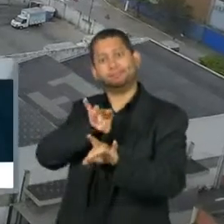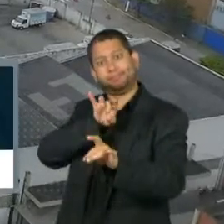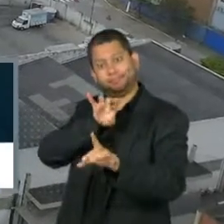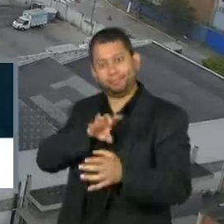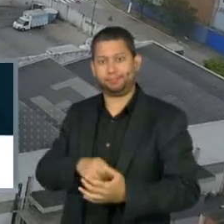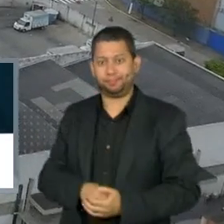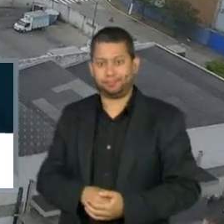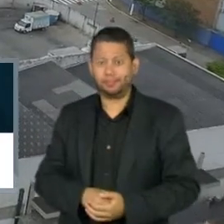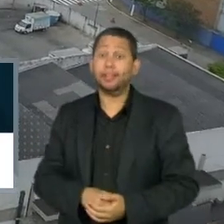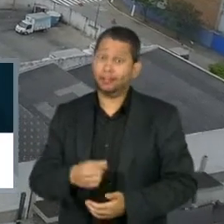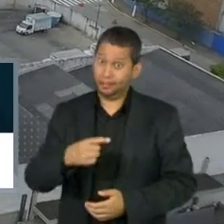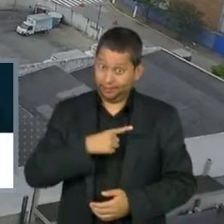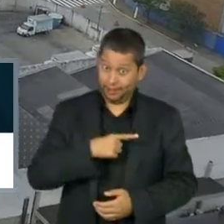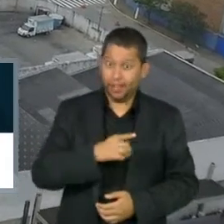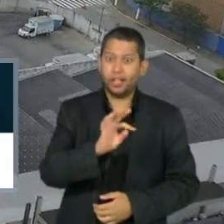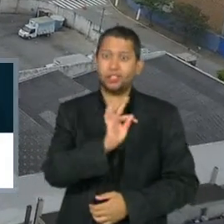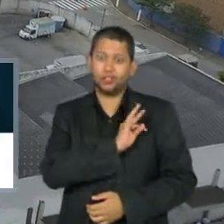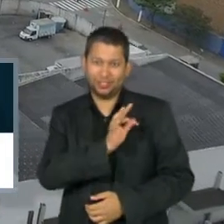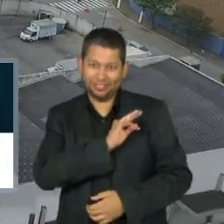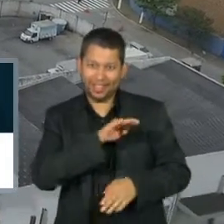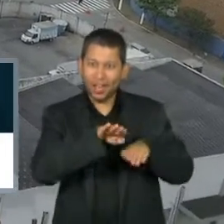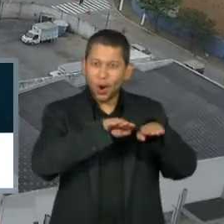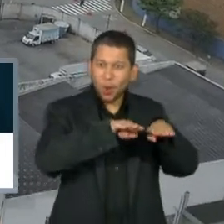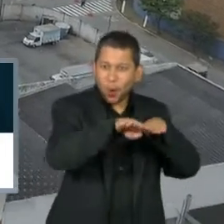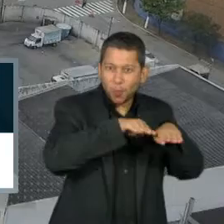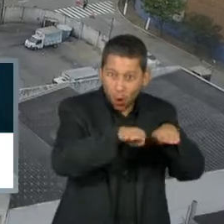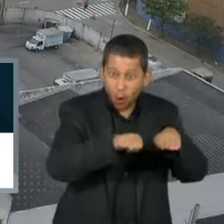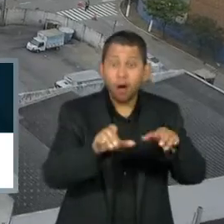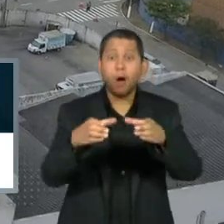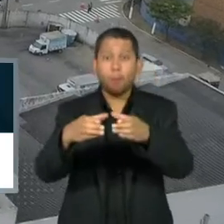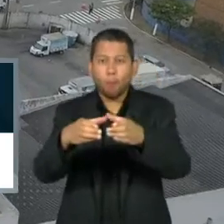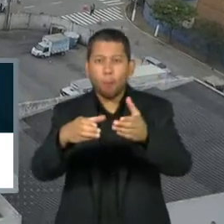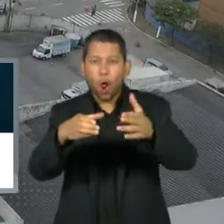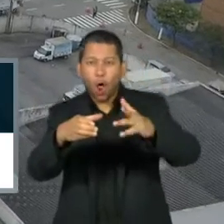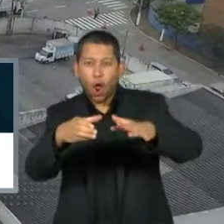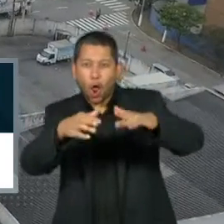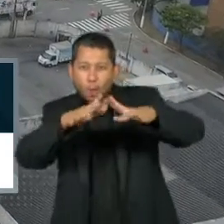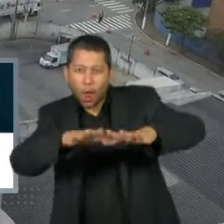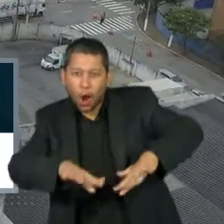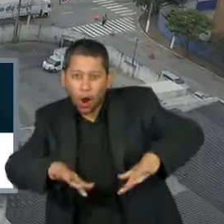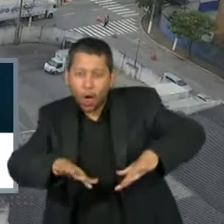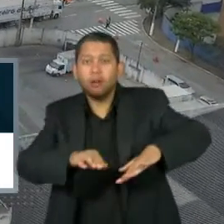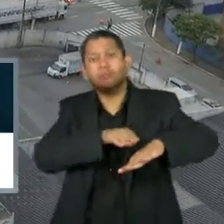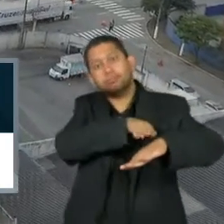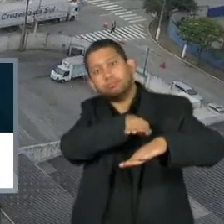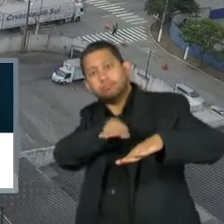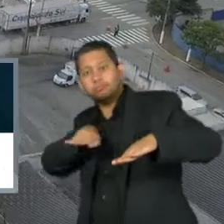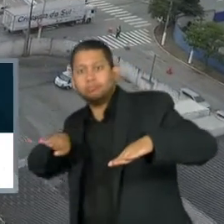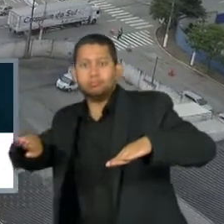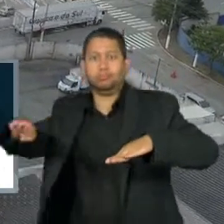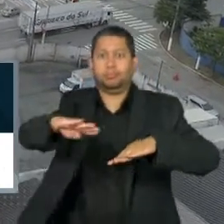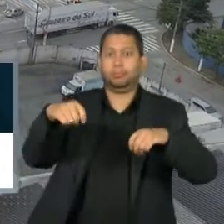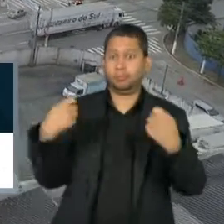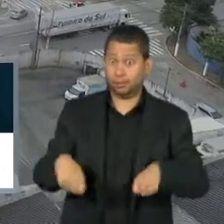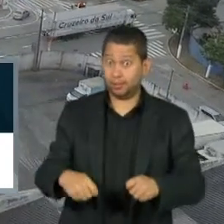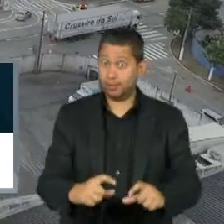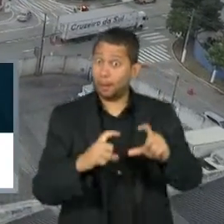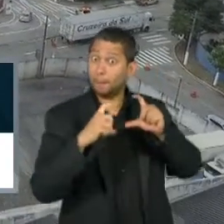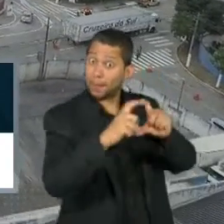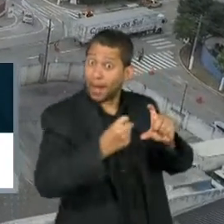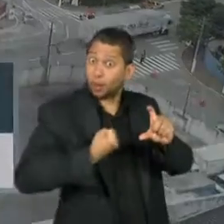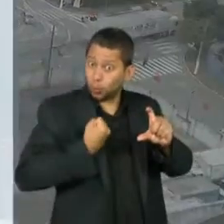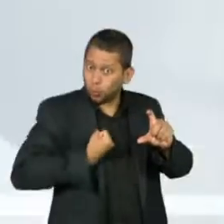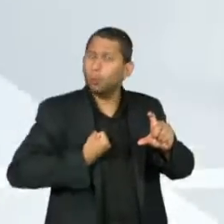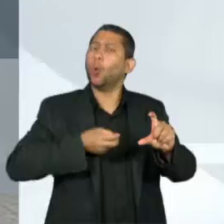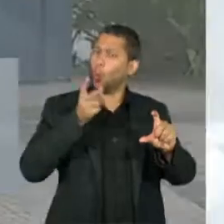rota alternativa começa a funcionar na região da cratera da obra da linha 6 do metrô de São Paulo. Rodízio municipal de veículos volta a